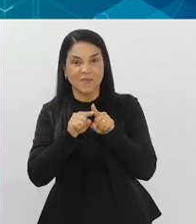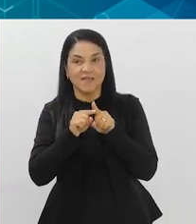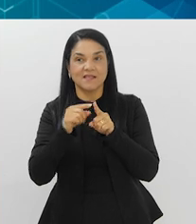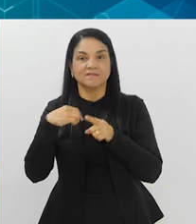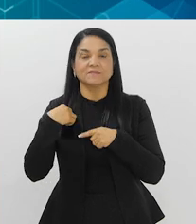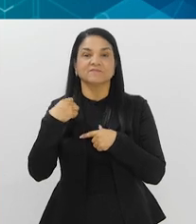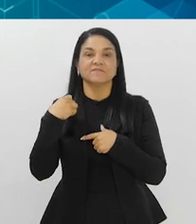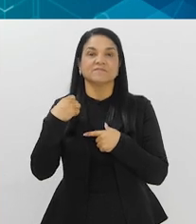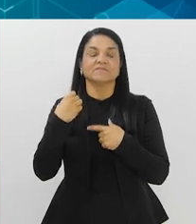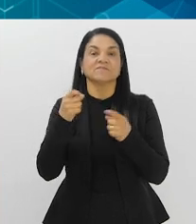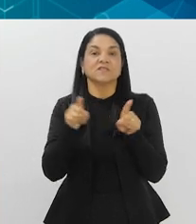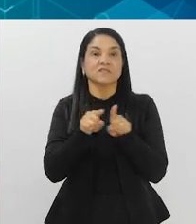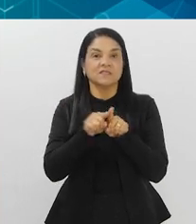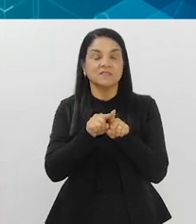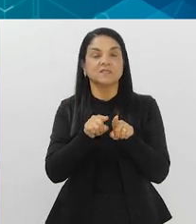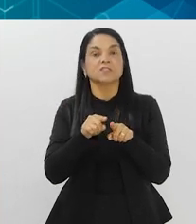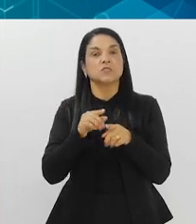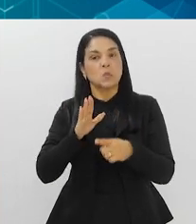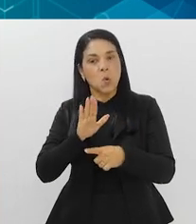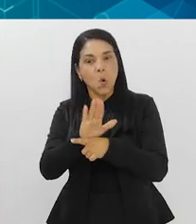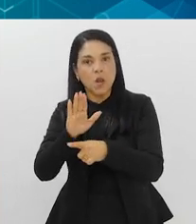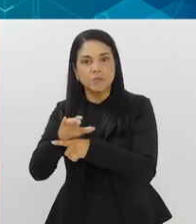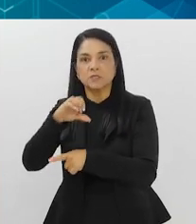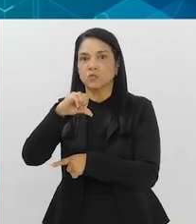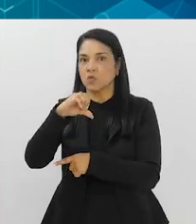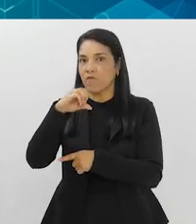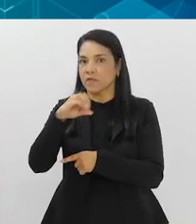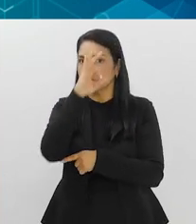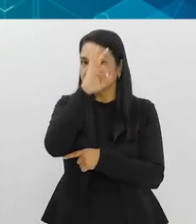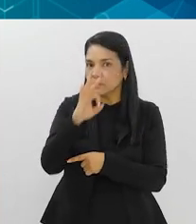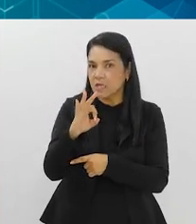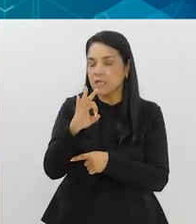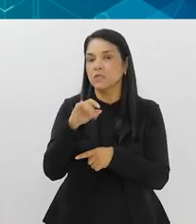piloto que a gente viu, além de 90% de mais colaboração,